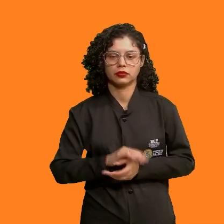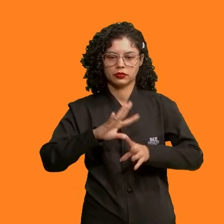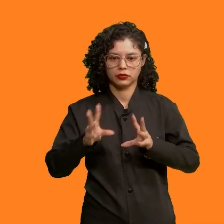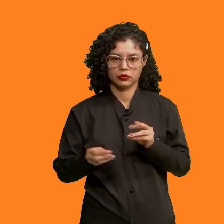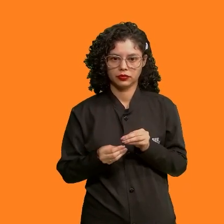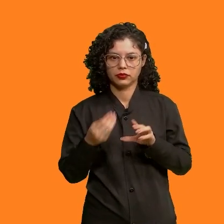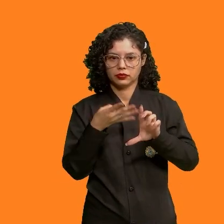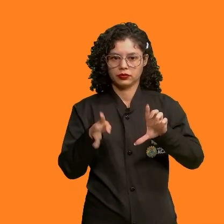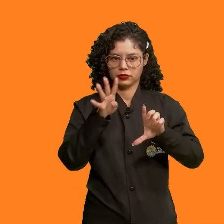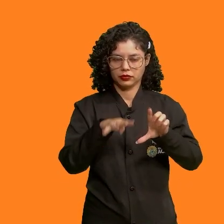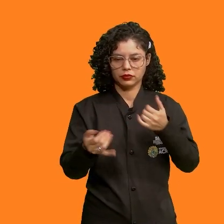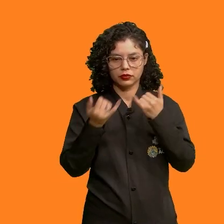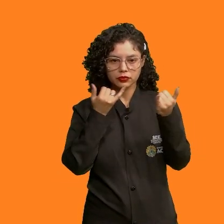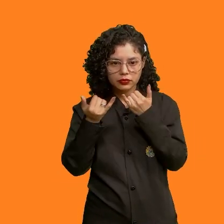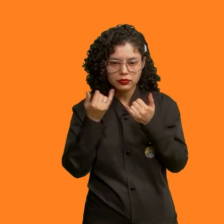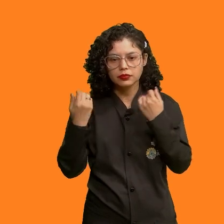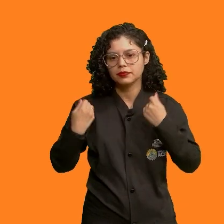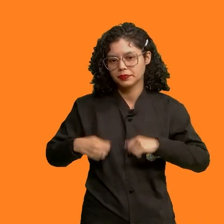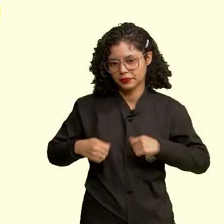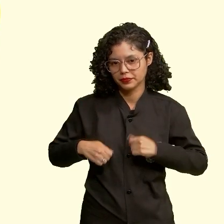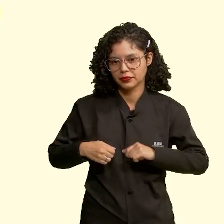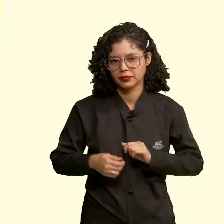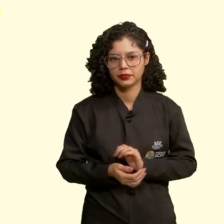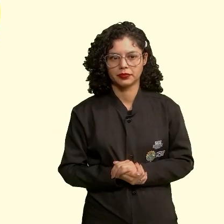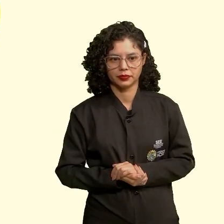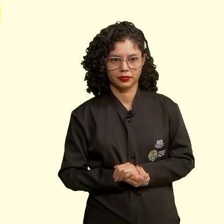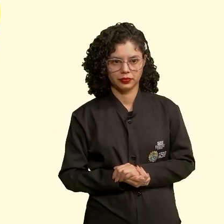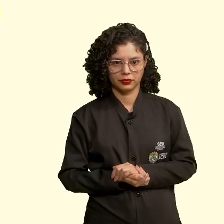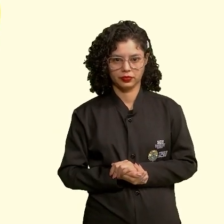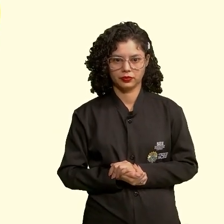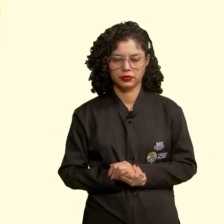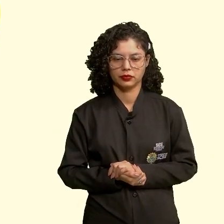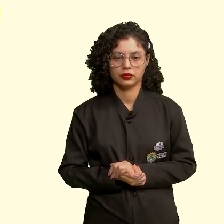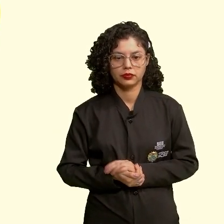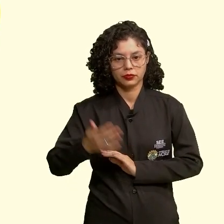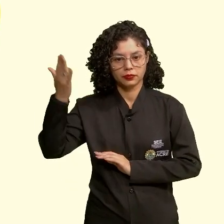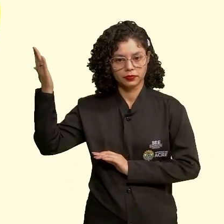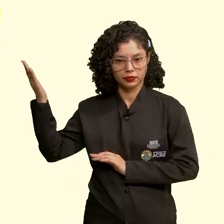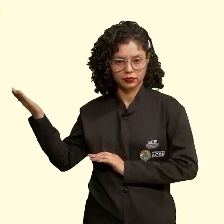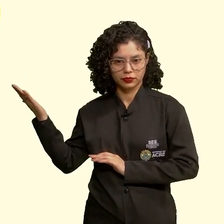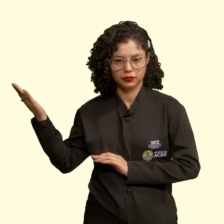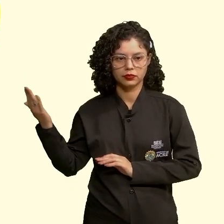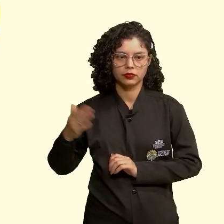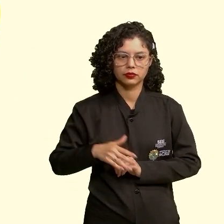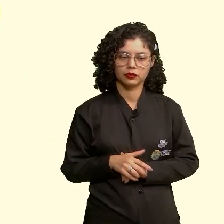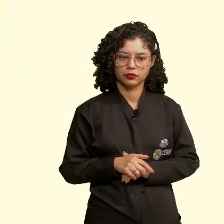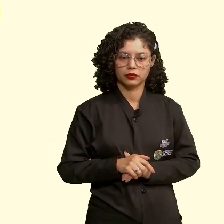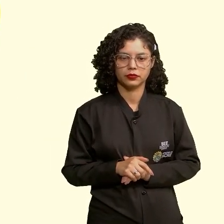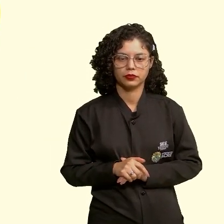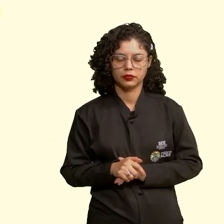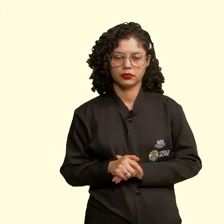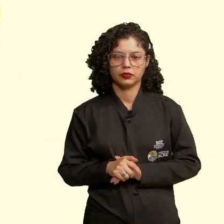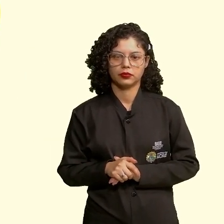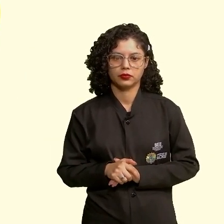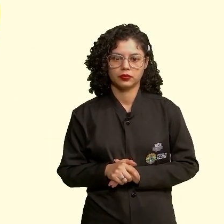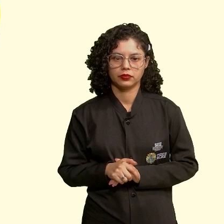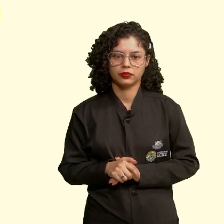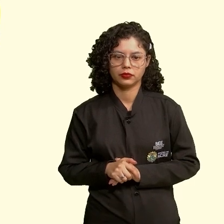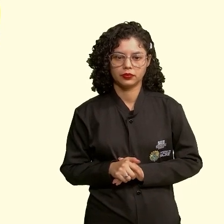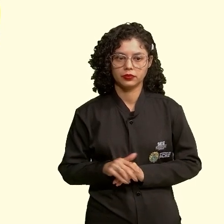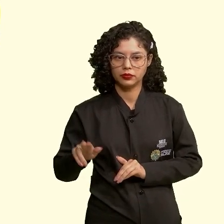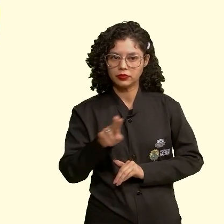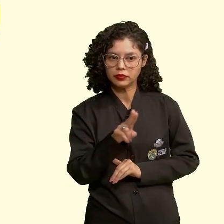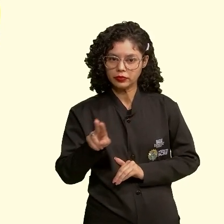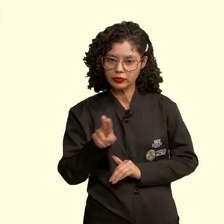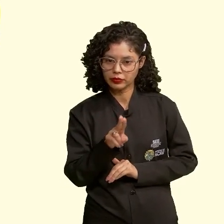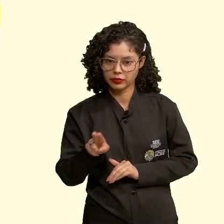completar a tabela com as informações necessárias. Olha só, você vai colocar aí o nome